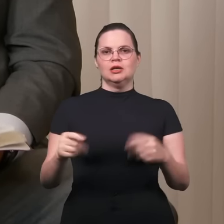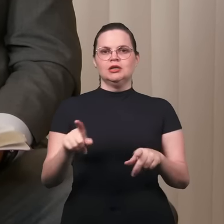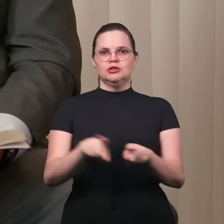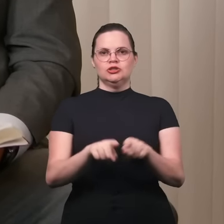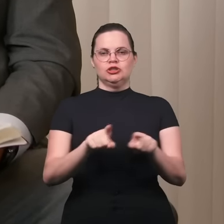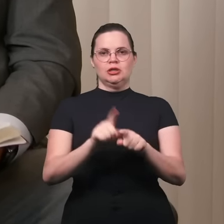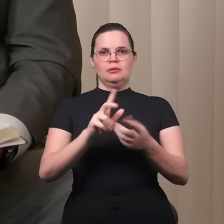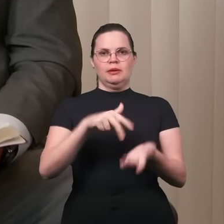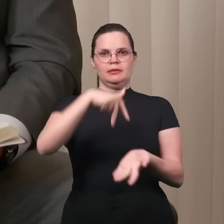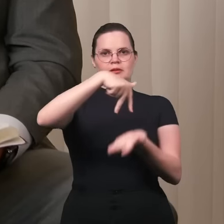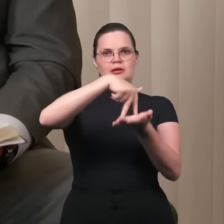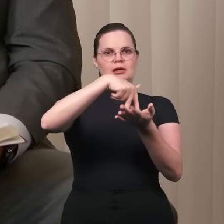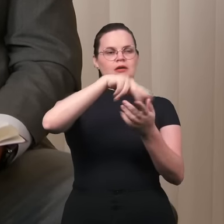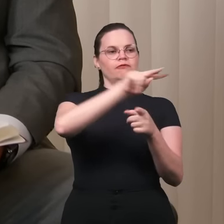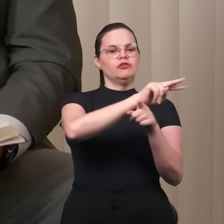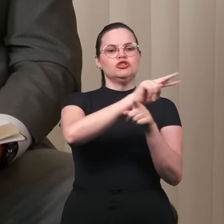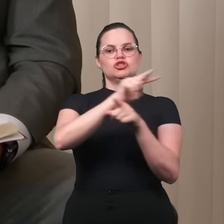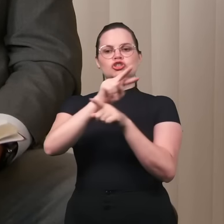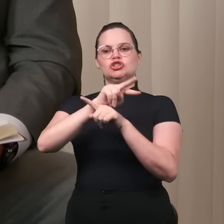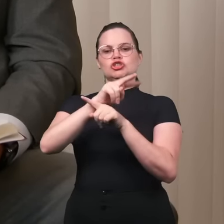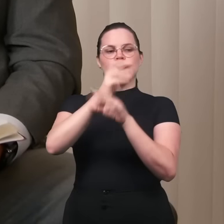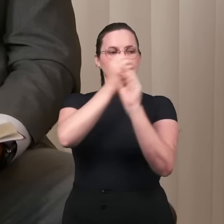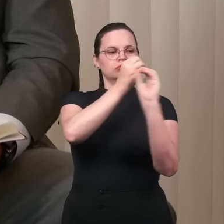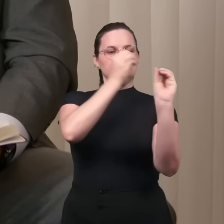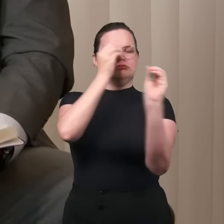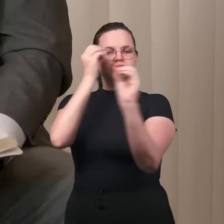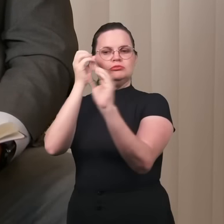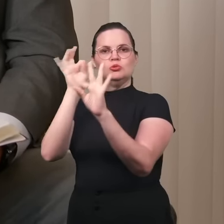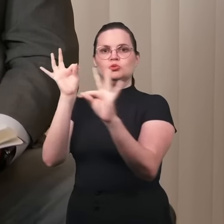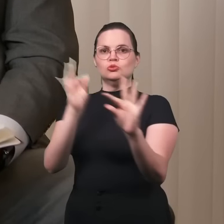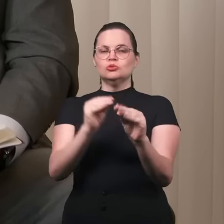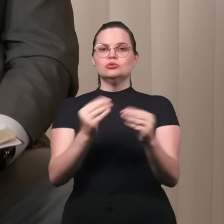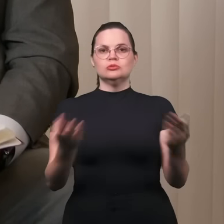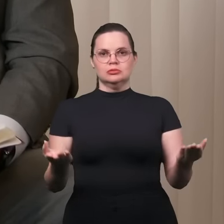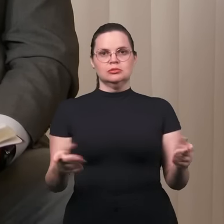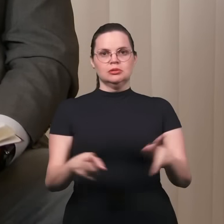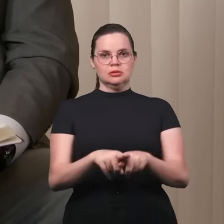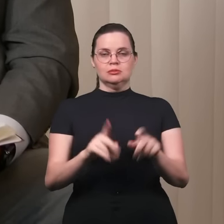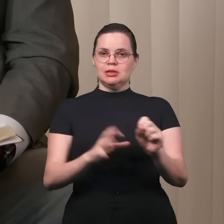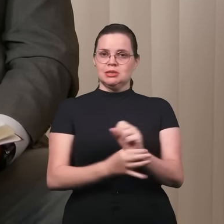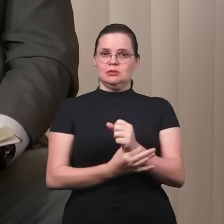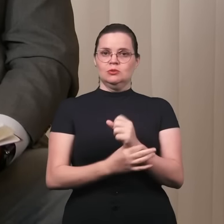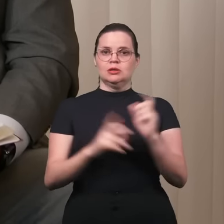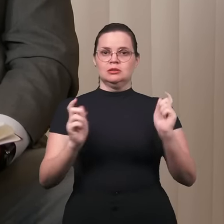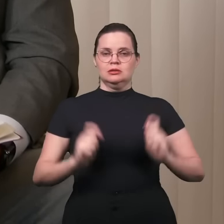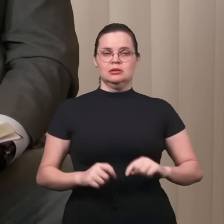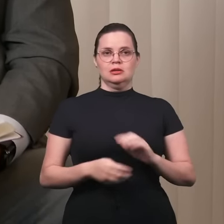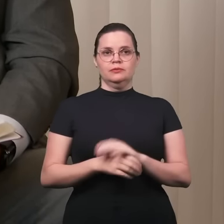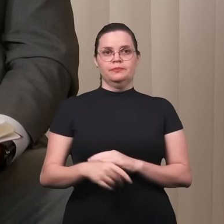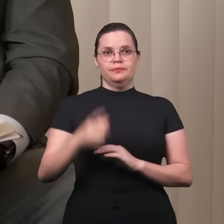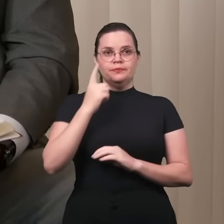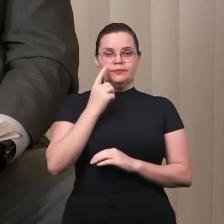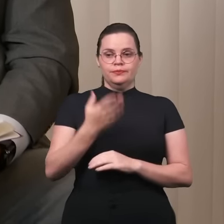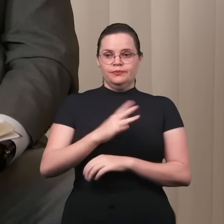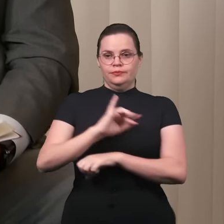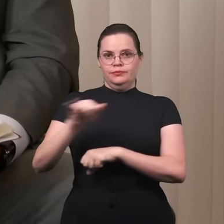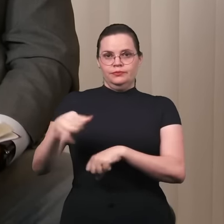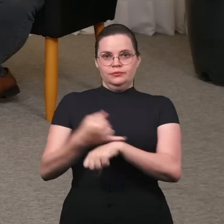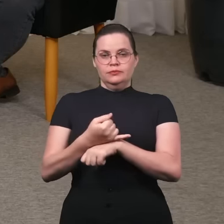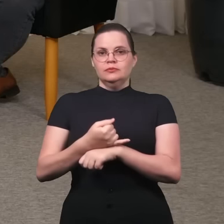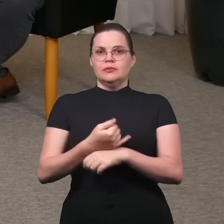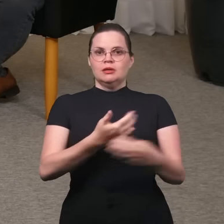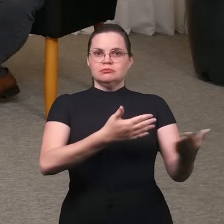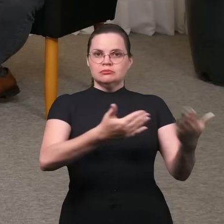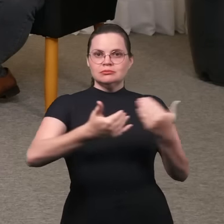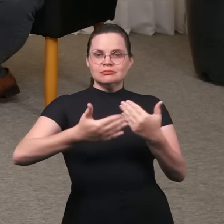dos vigias. E nós vemos, pastor Márcio, que esta cidade, ela era acolhedora,